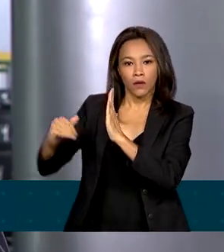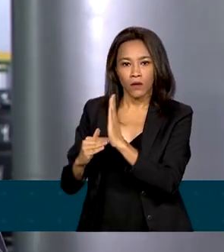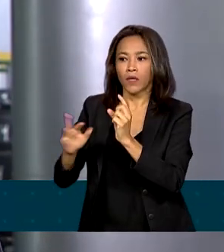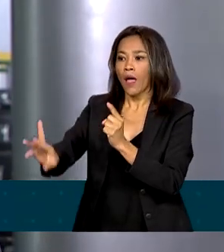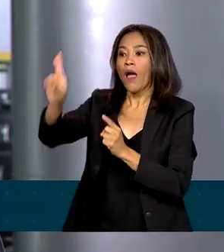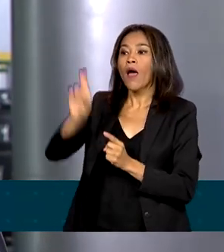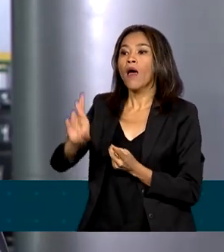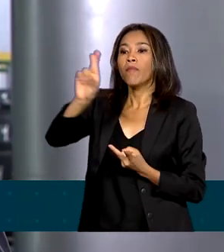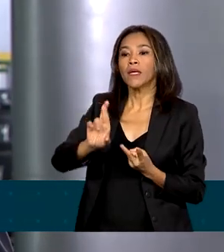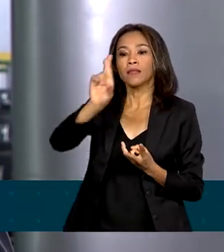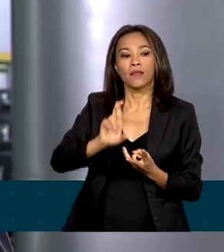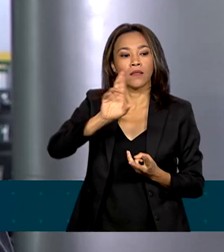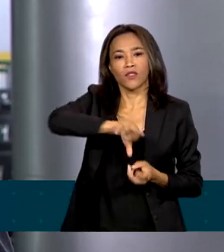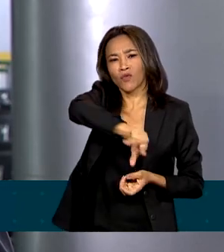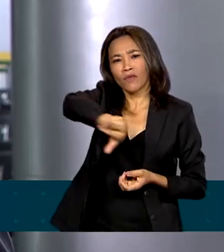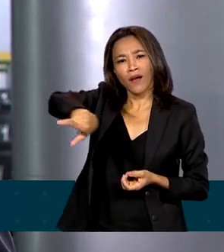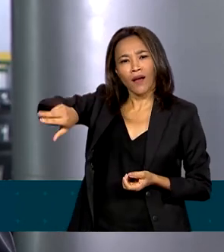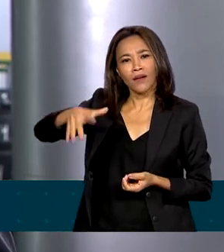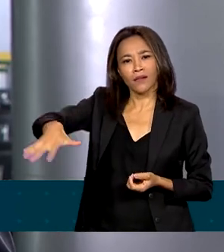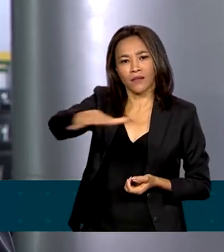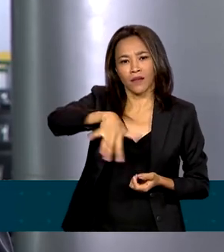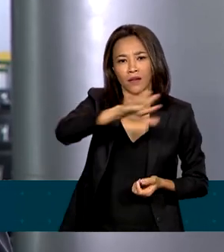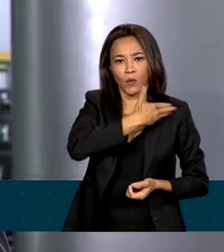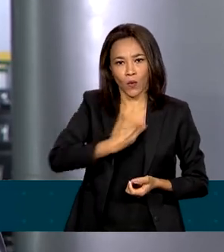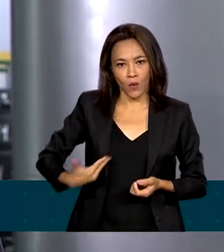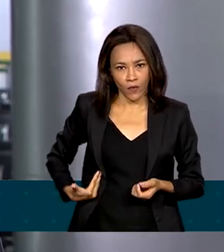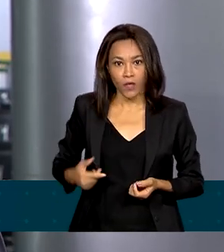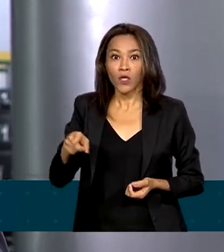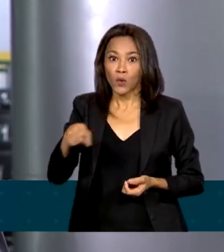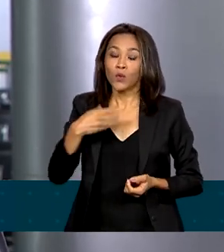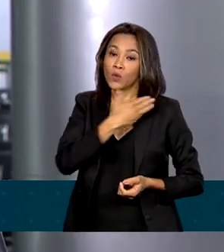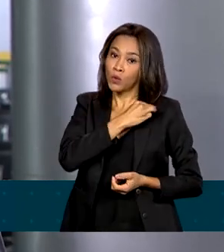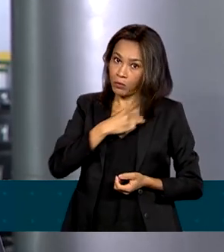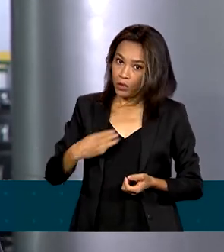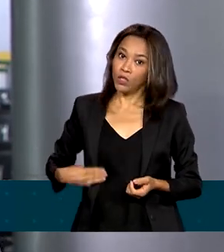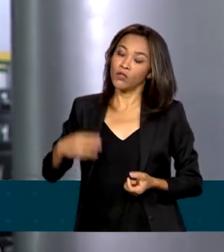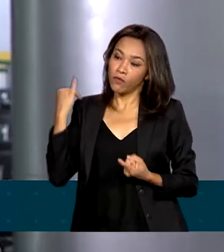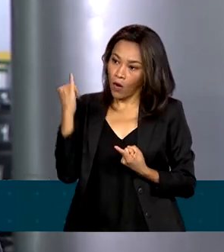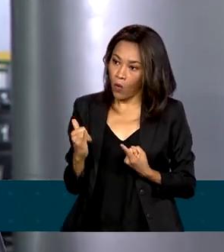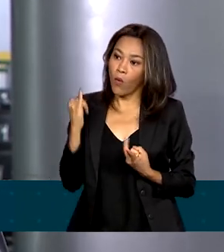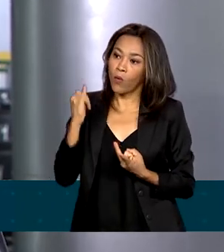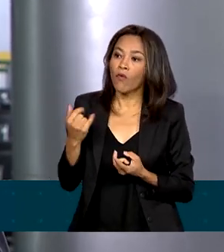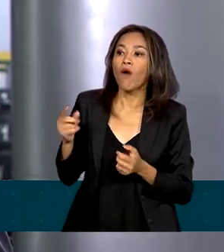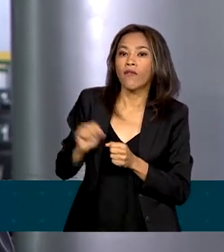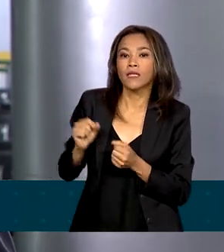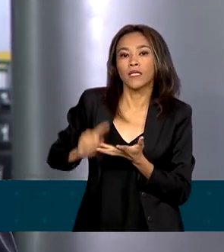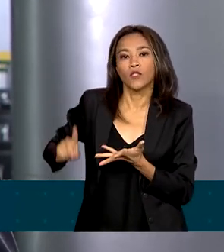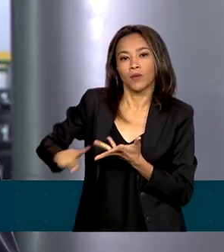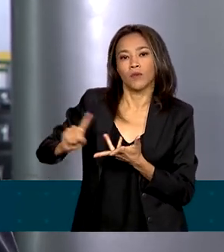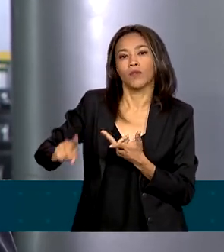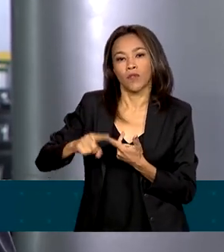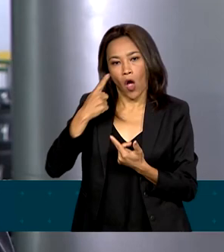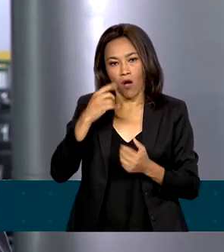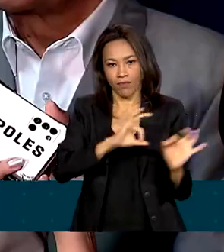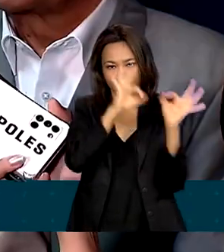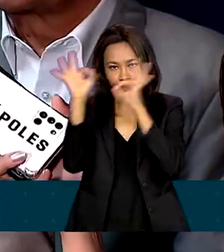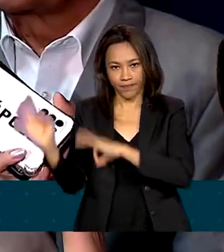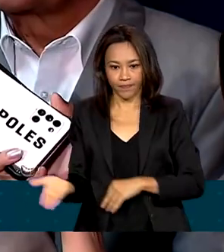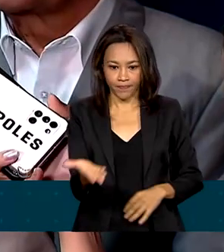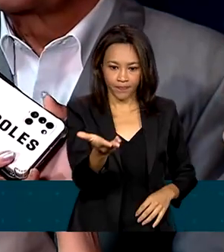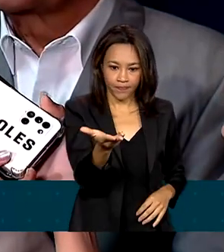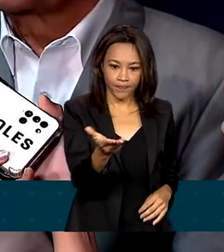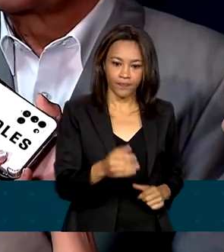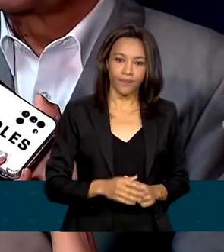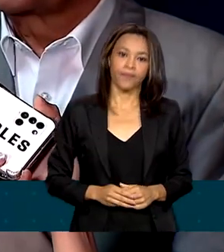de diversas áreas do governo, ministros adiantaram algumas das medidas que serão anunciadas hoje. Vamos assistir.